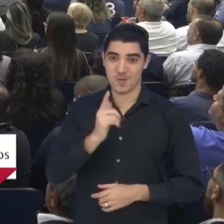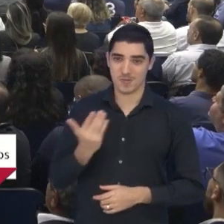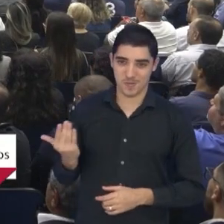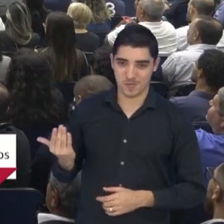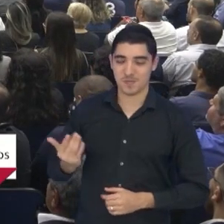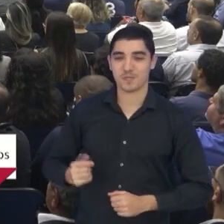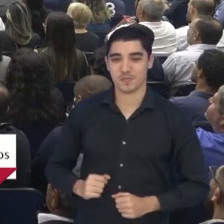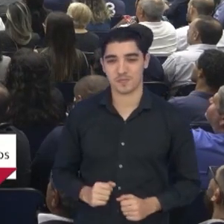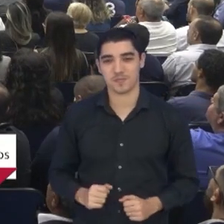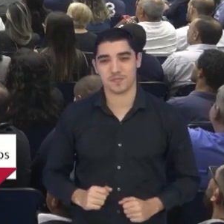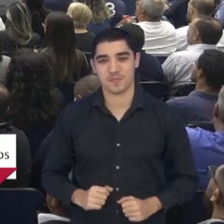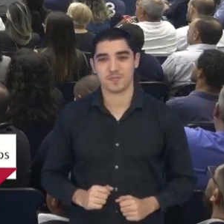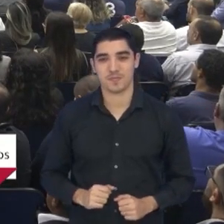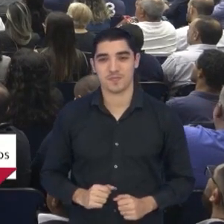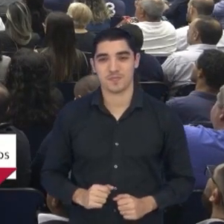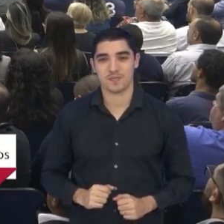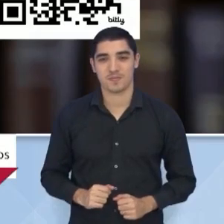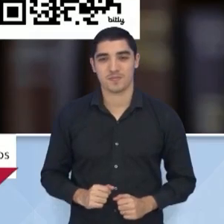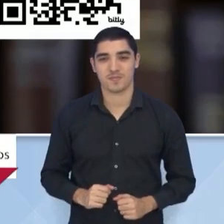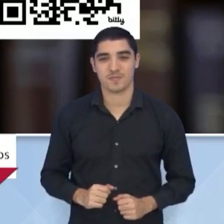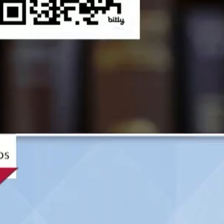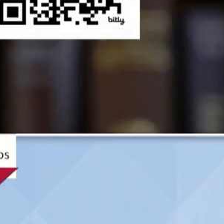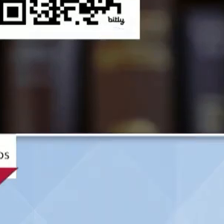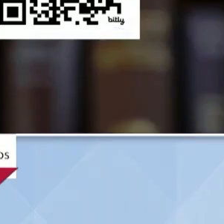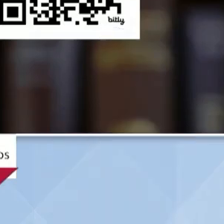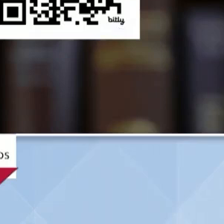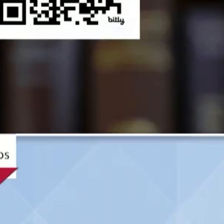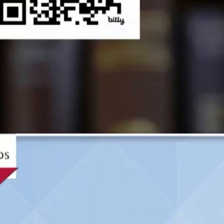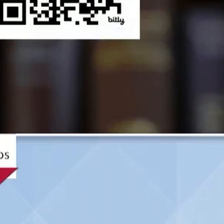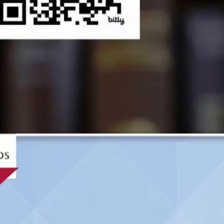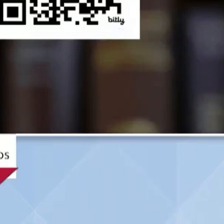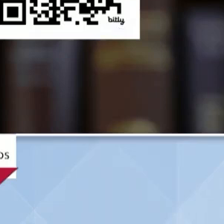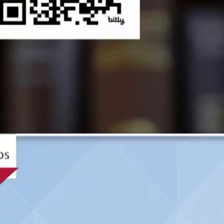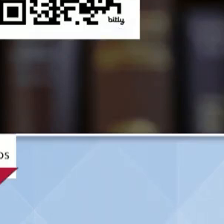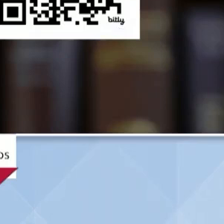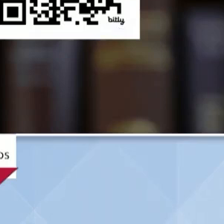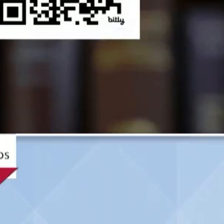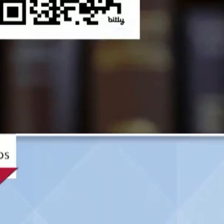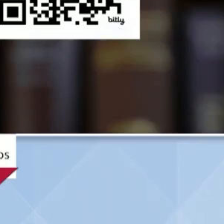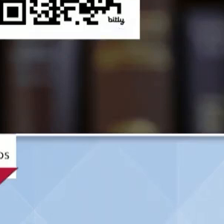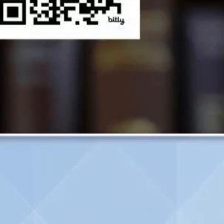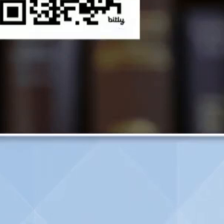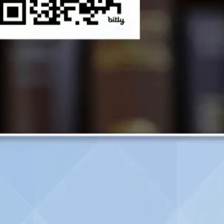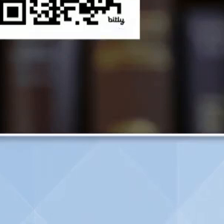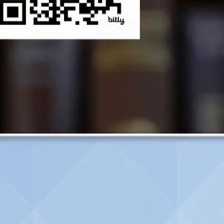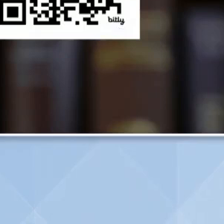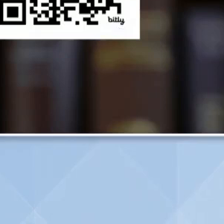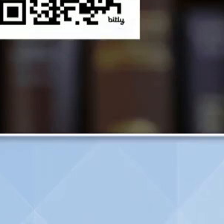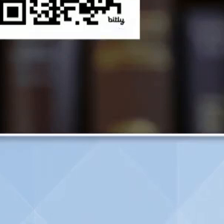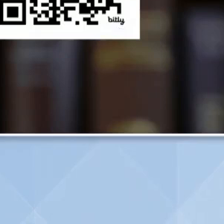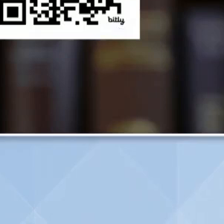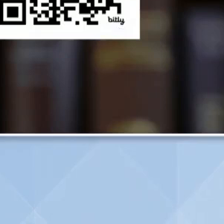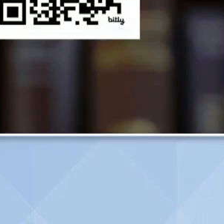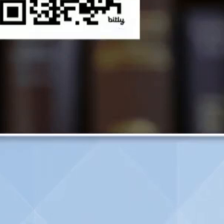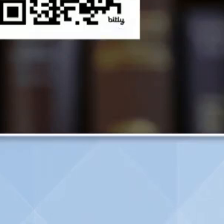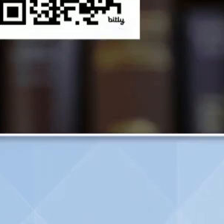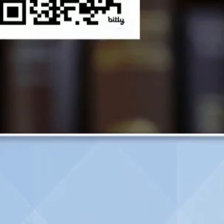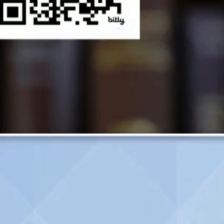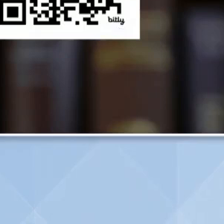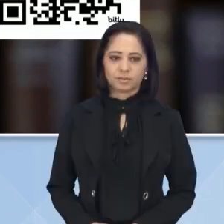então ótimo só para não falar de algo invisível senão acho que vocês iam duvidar da minha sanidade mental aqui